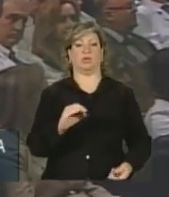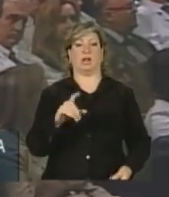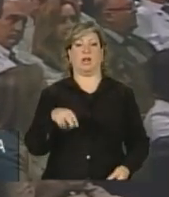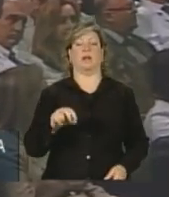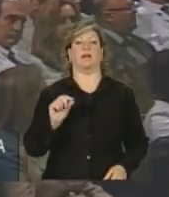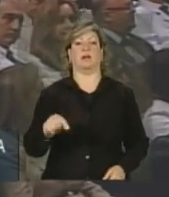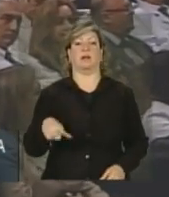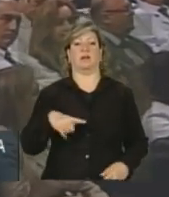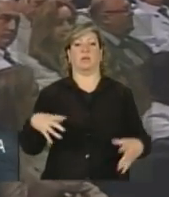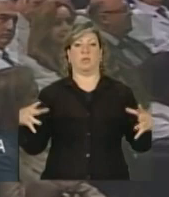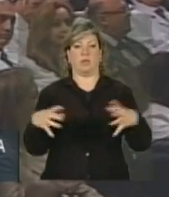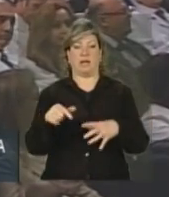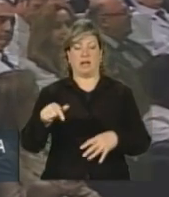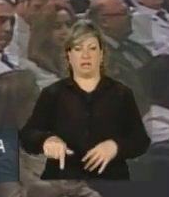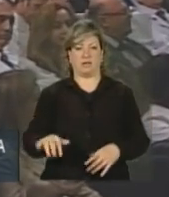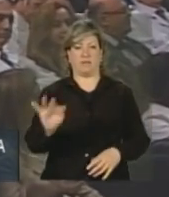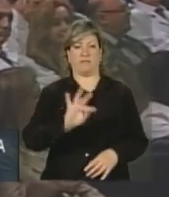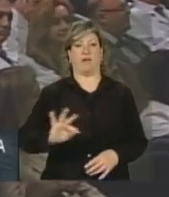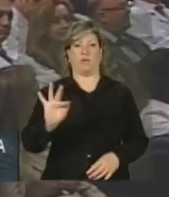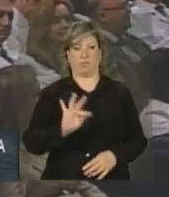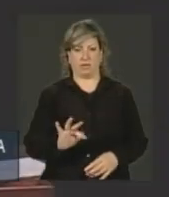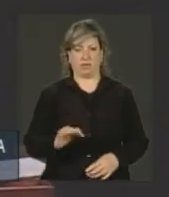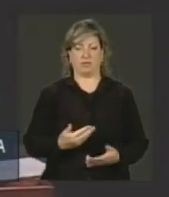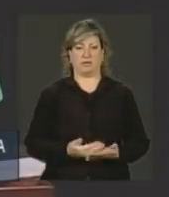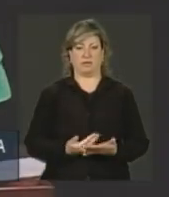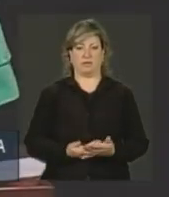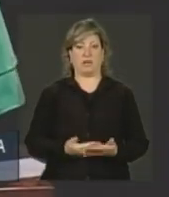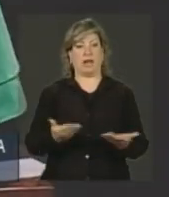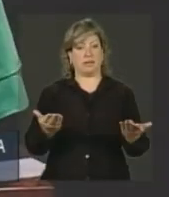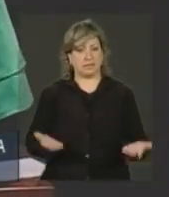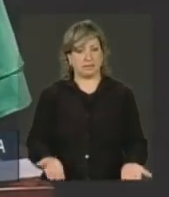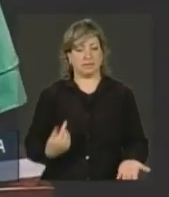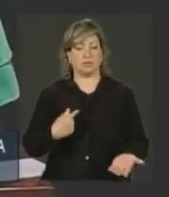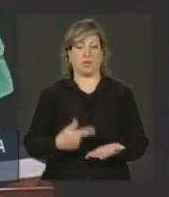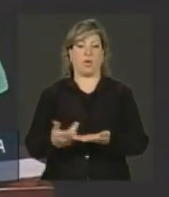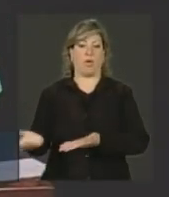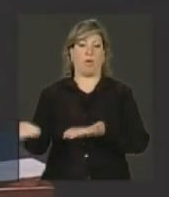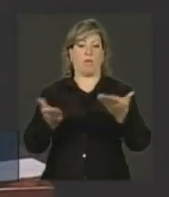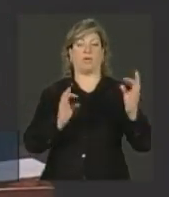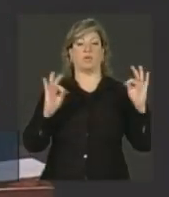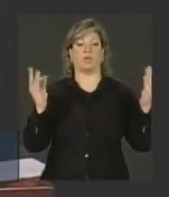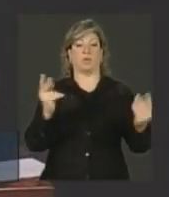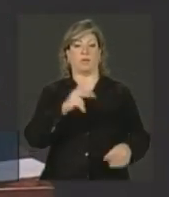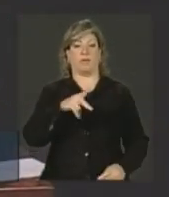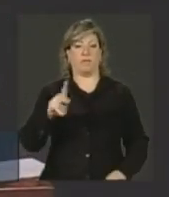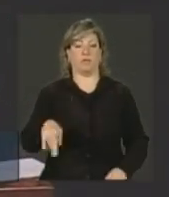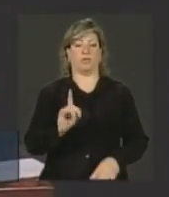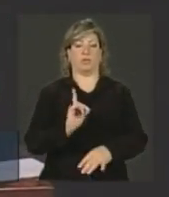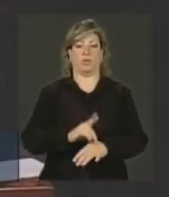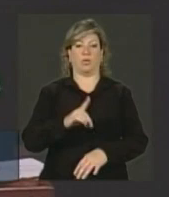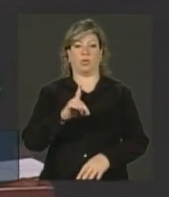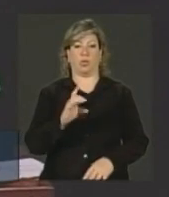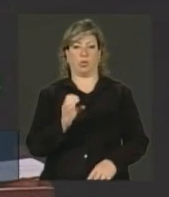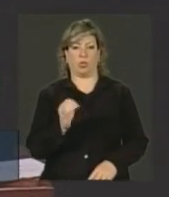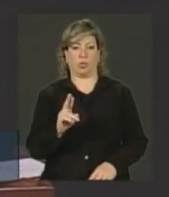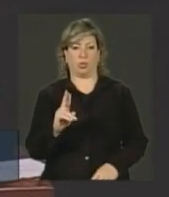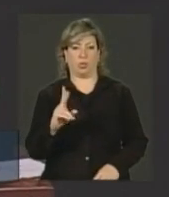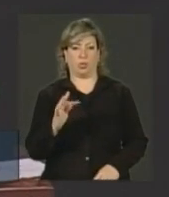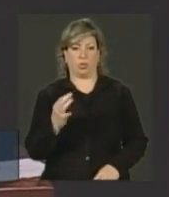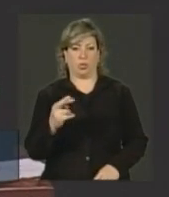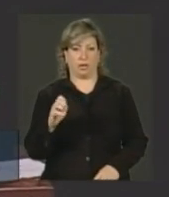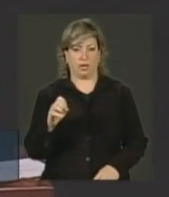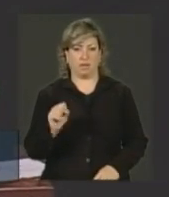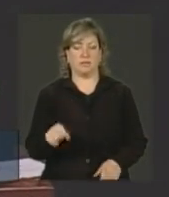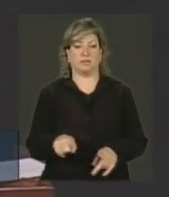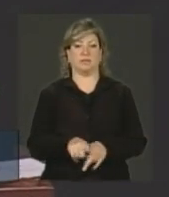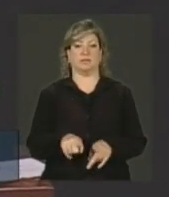da congregação dessa faculdade. Assim convido os professores, doutores Giovanni Guircelli